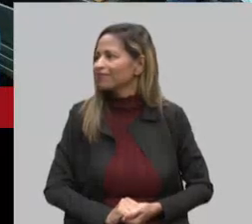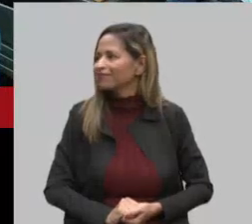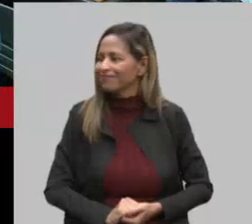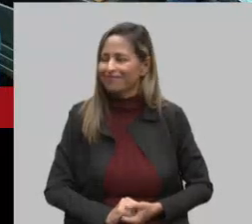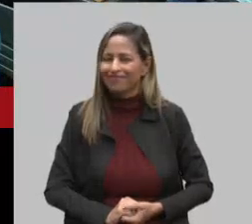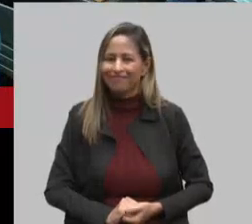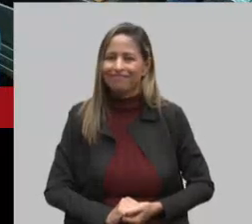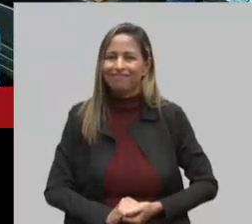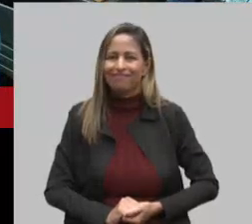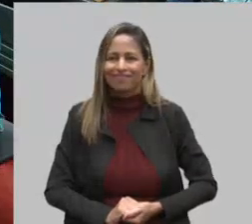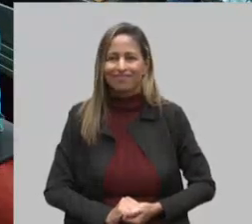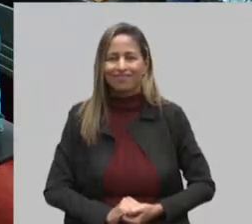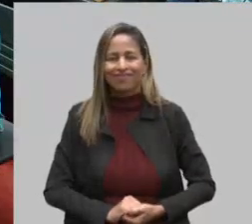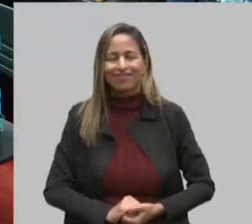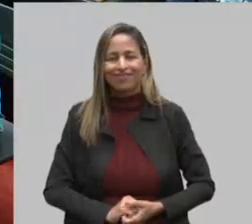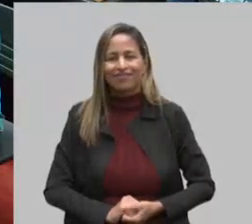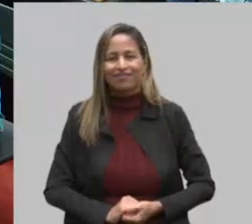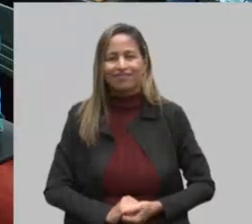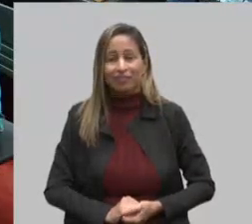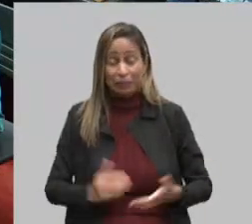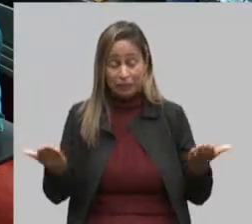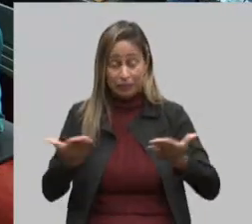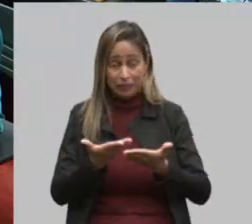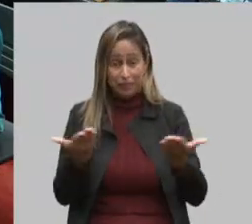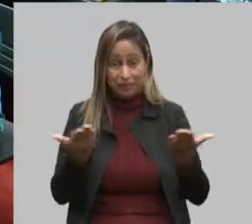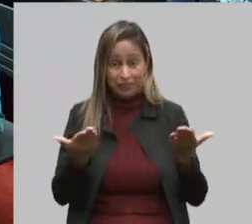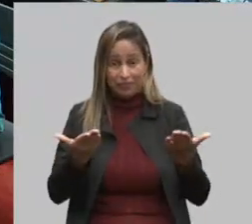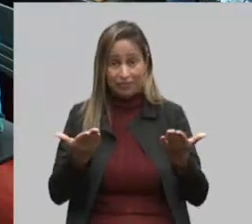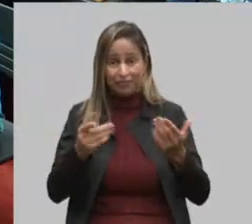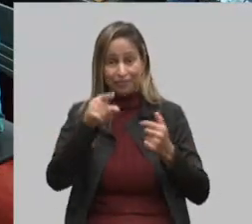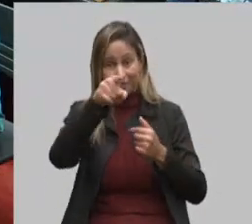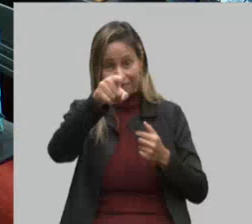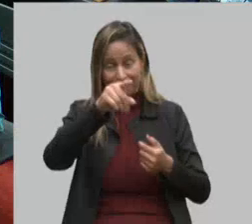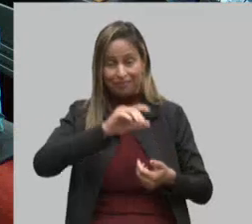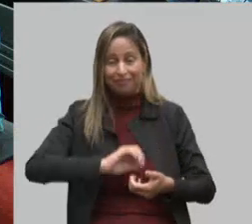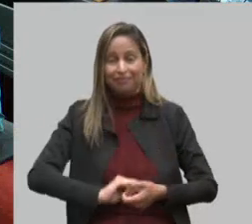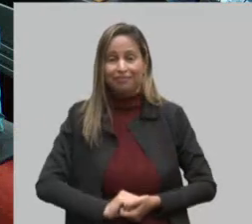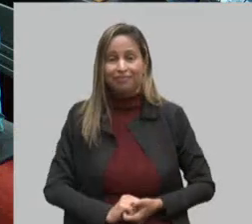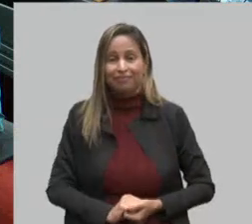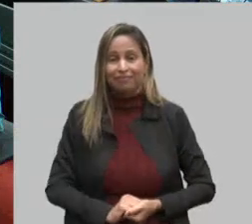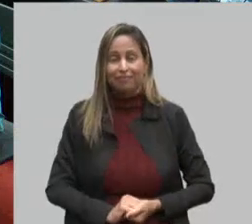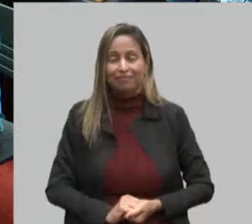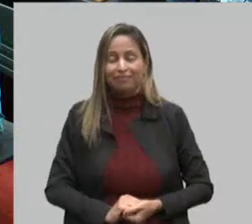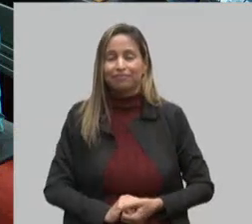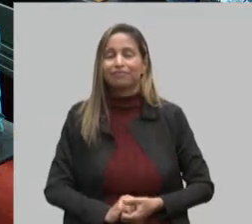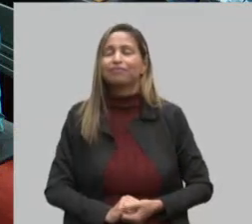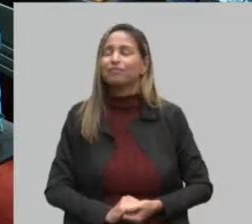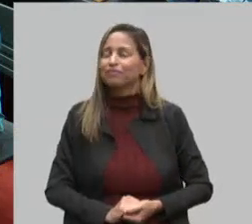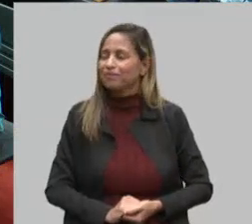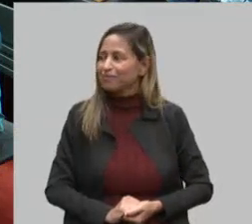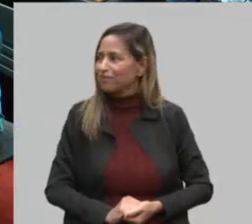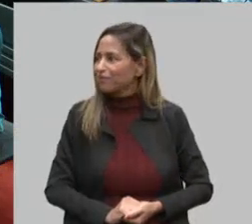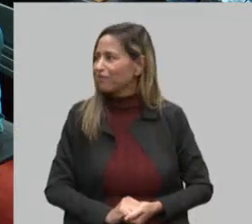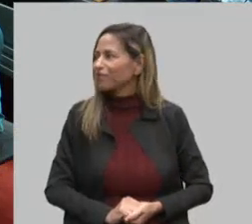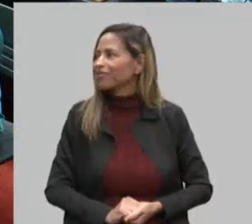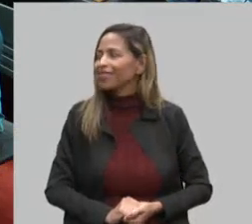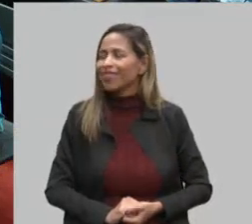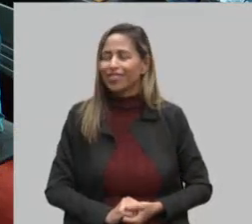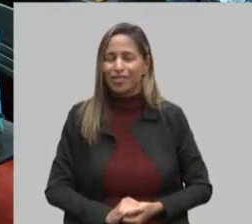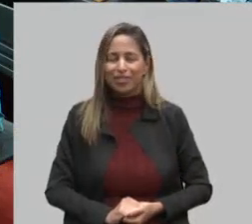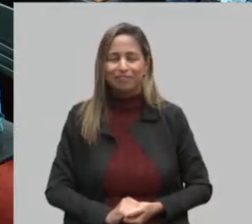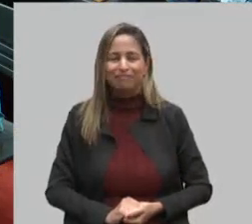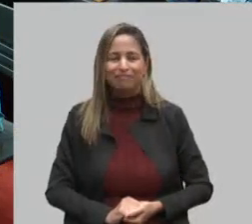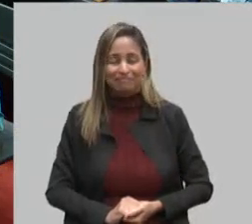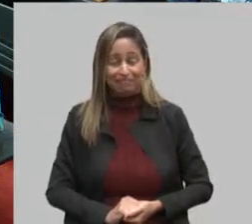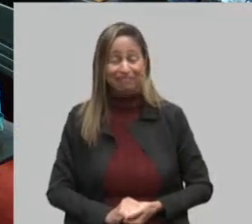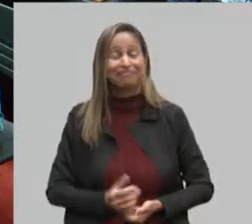transformadora passo a palavra para isso para você e Primeiramente Bom dia a